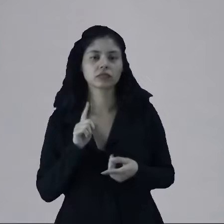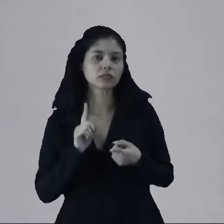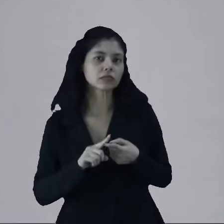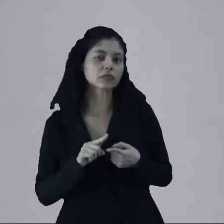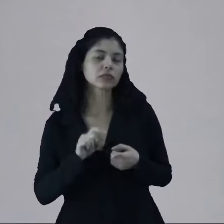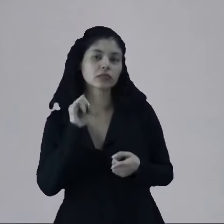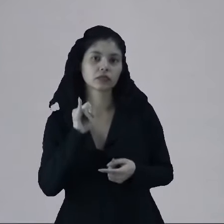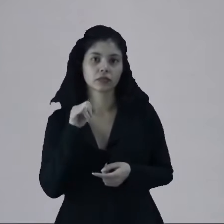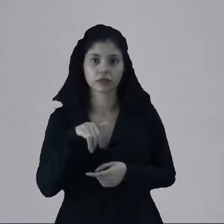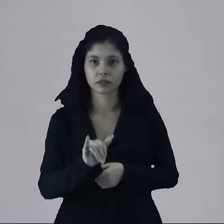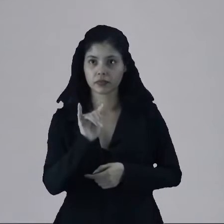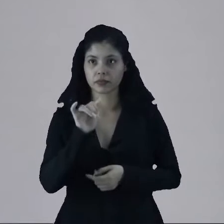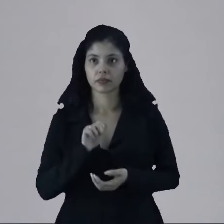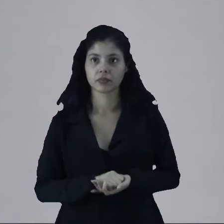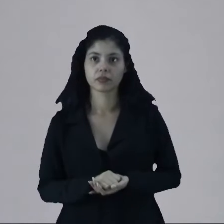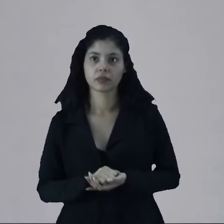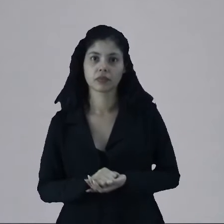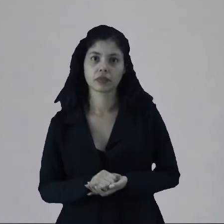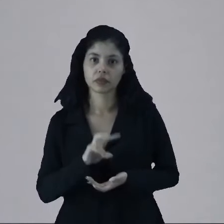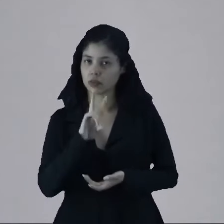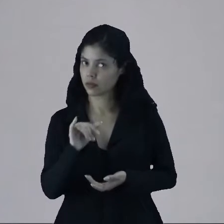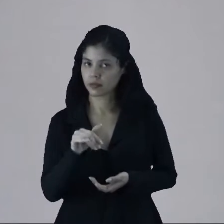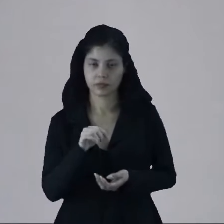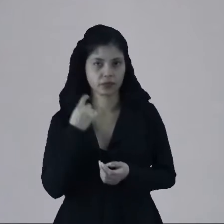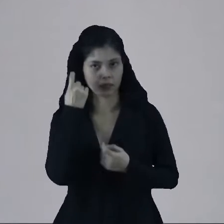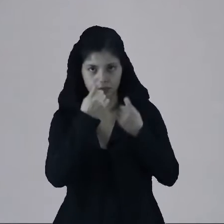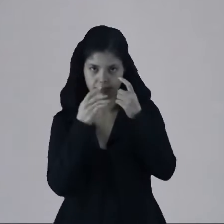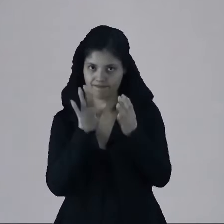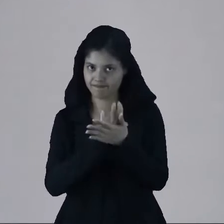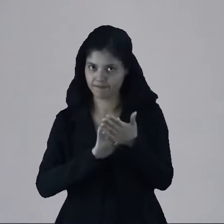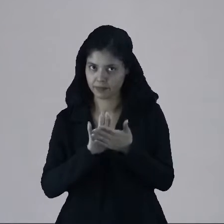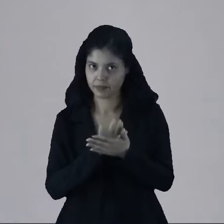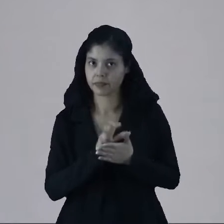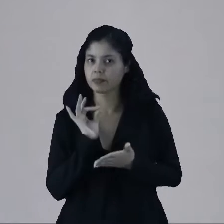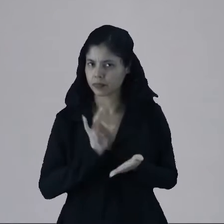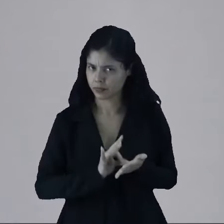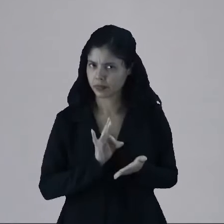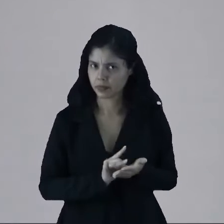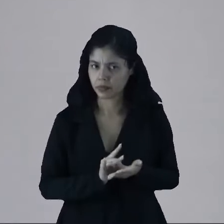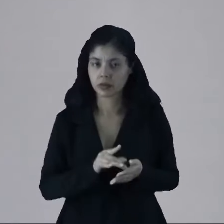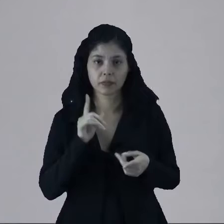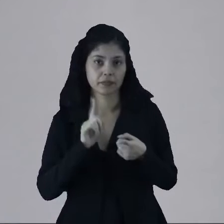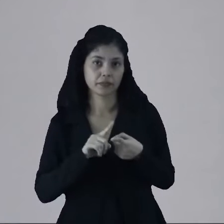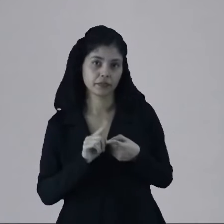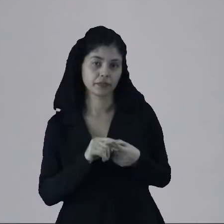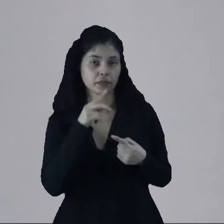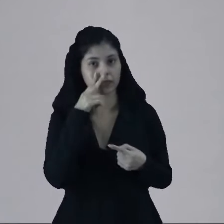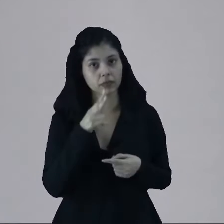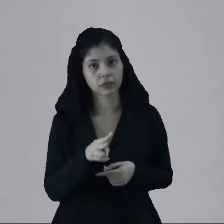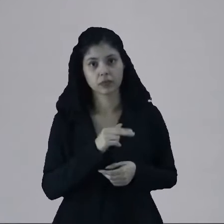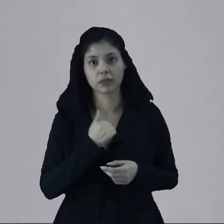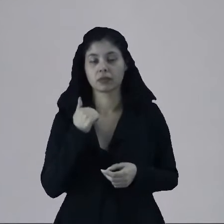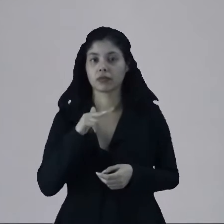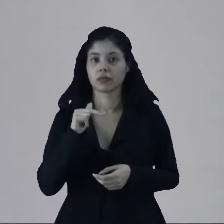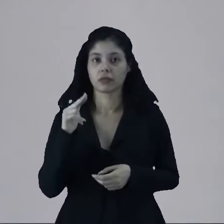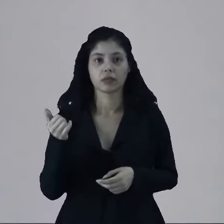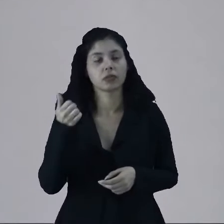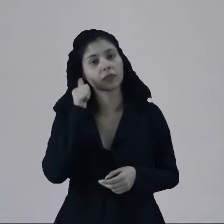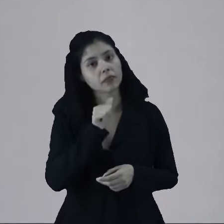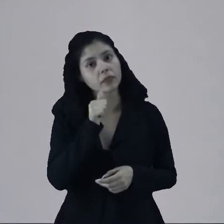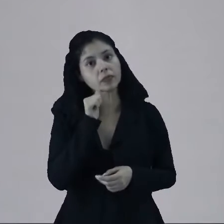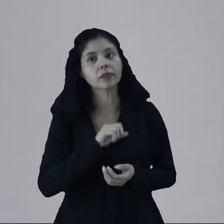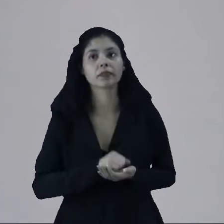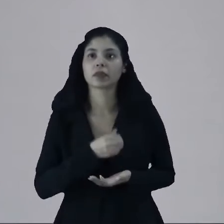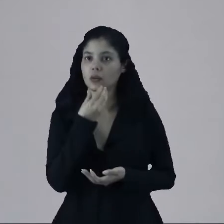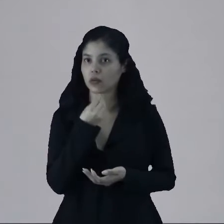se ela estiver no Y, ela não vai ser expressa. Não é verdade? Porque aí ela não vai ser nunca expressa na mulher, ou seja,